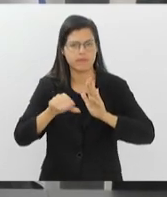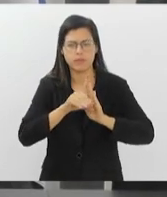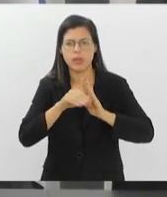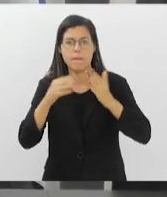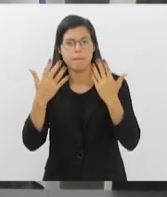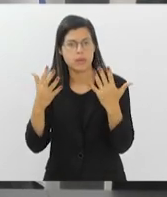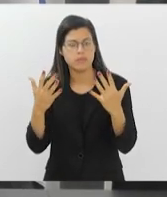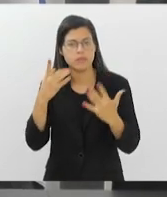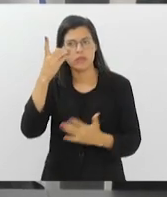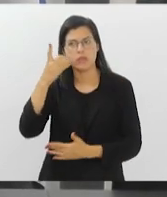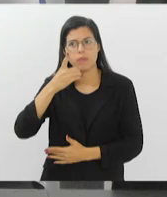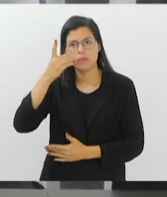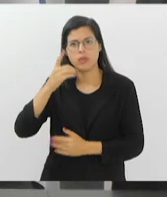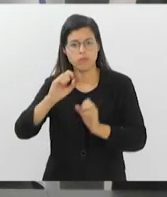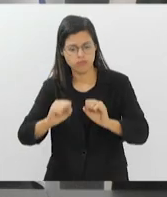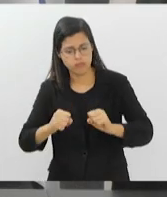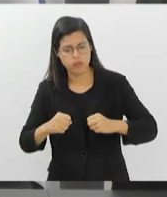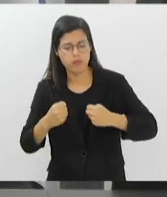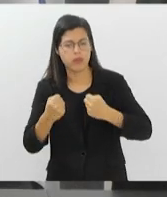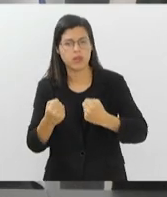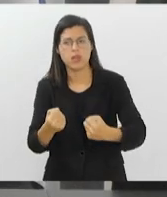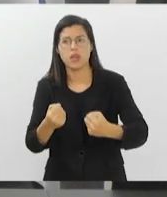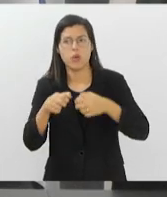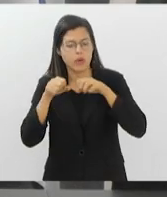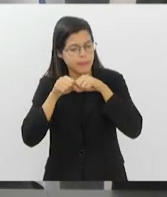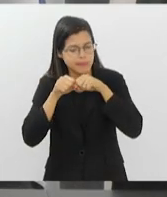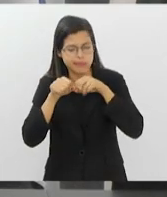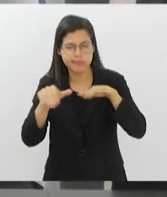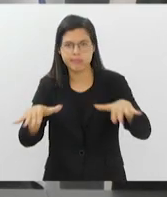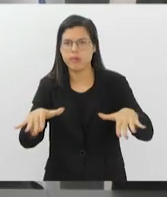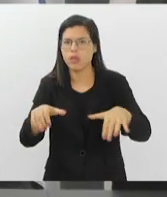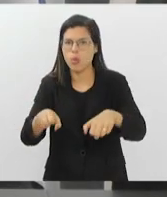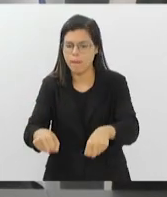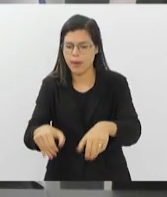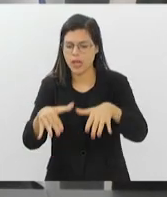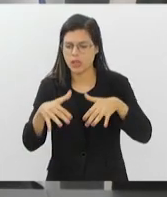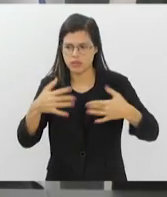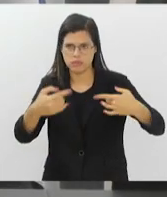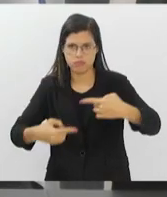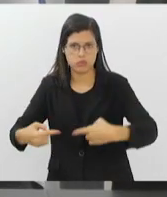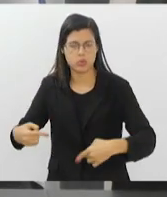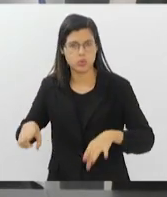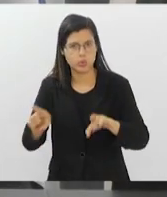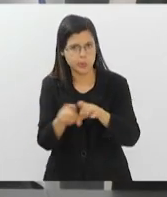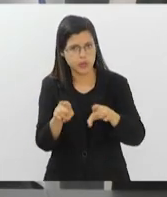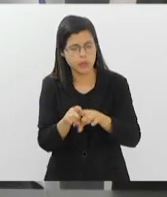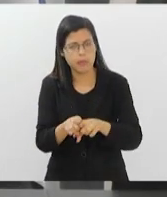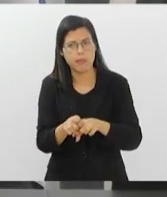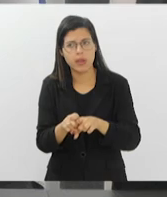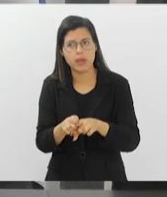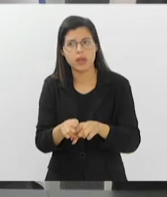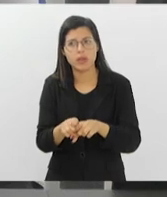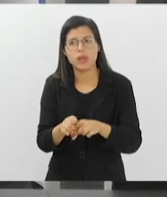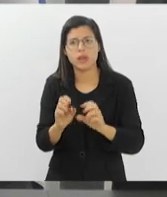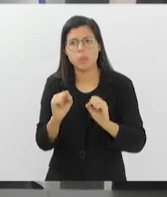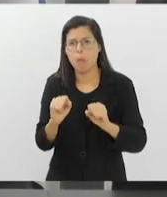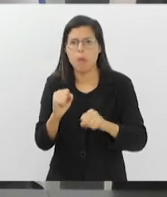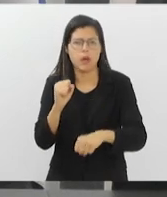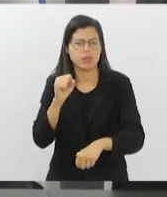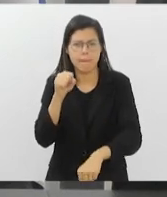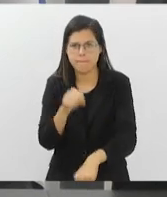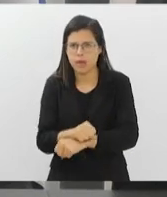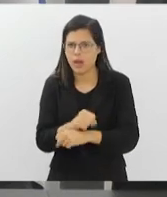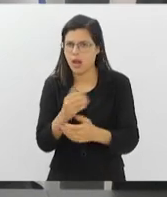que fizeram uso da palavra para defender isso, que isso se propague para o plenário e que a gente possa, de uma vez por todas, sepultar essa narrativa